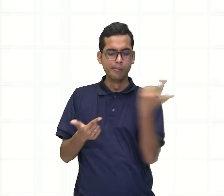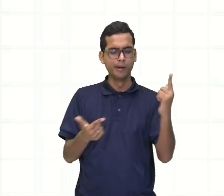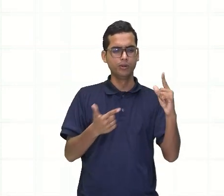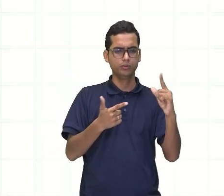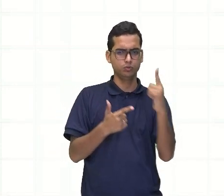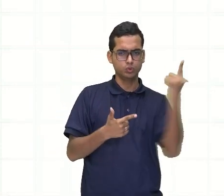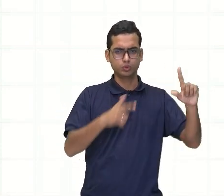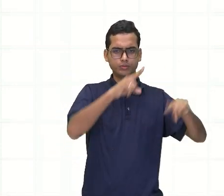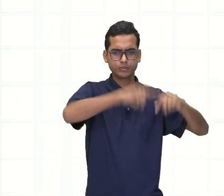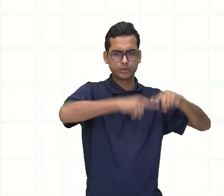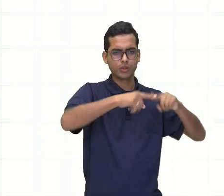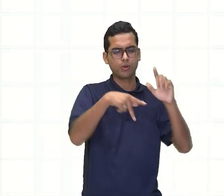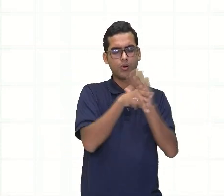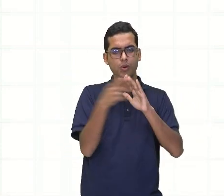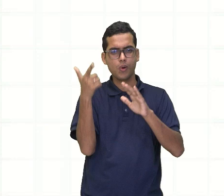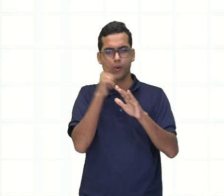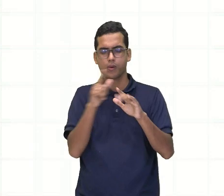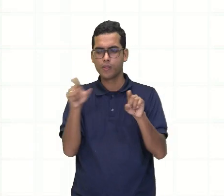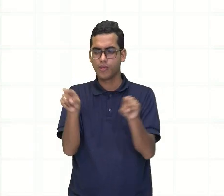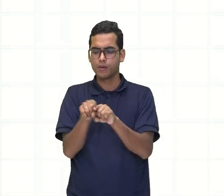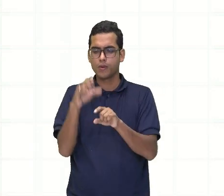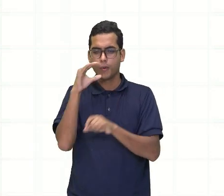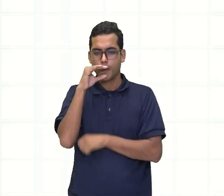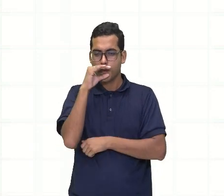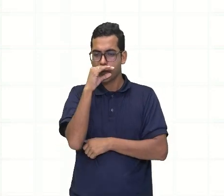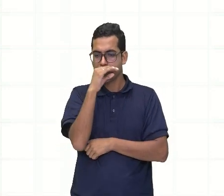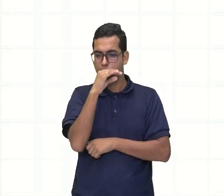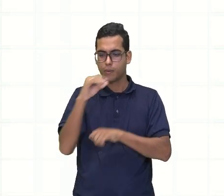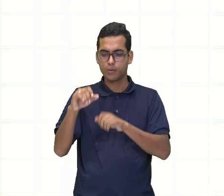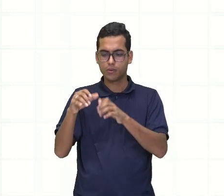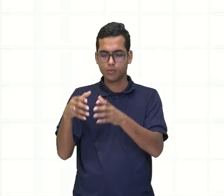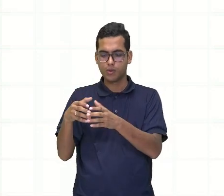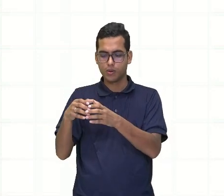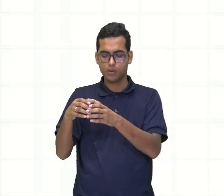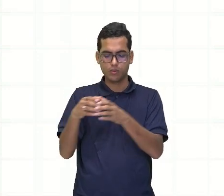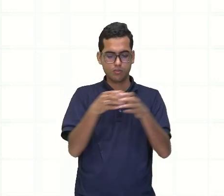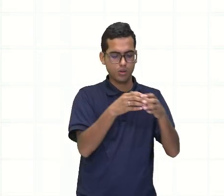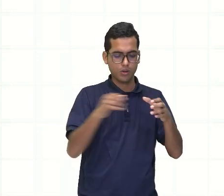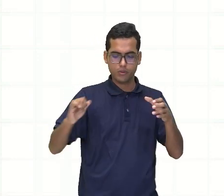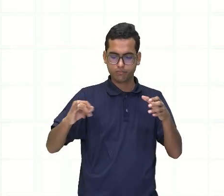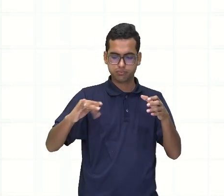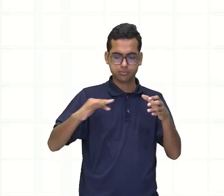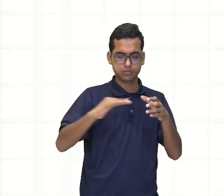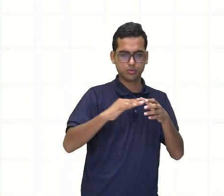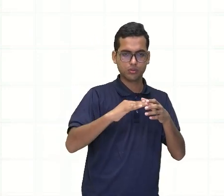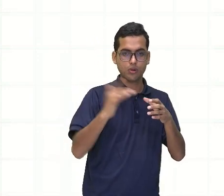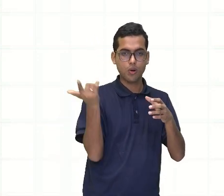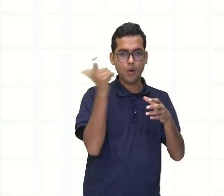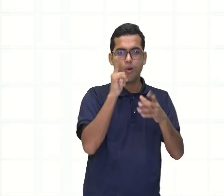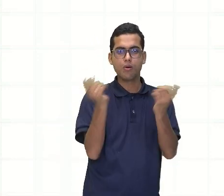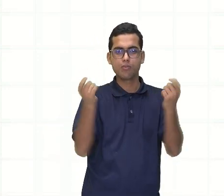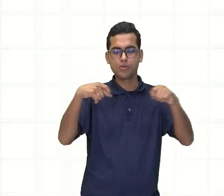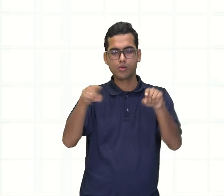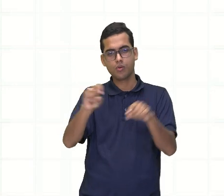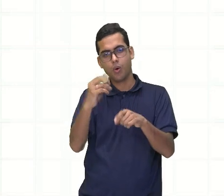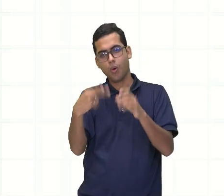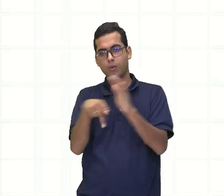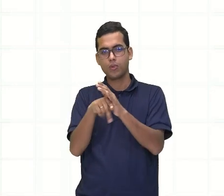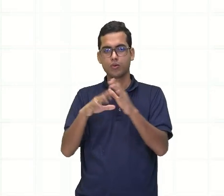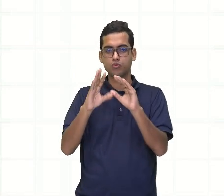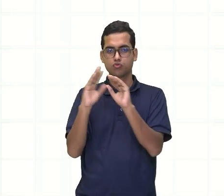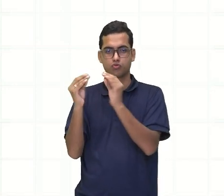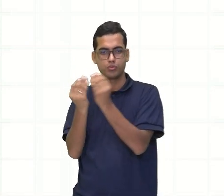outra, certo? Então, o corpo, o calor, ele não era algo fluido, certo?